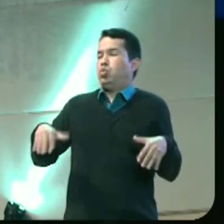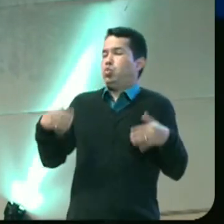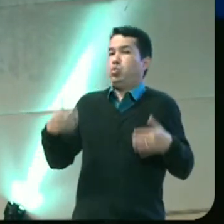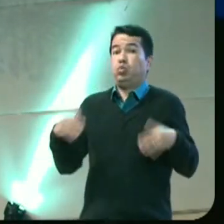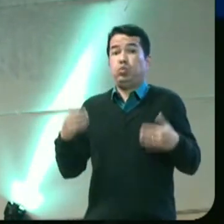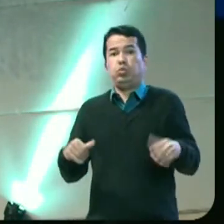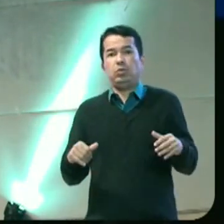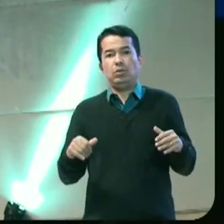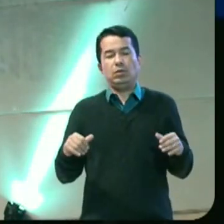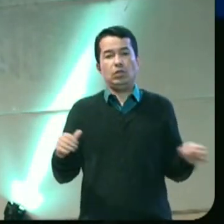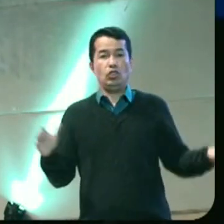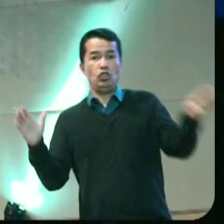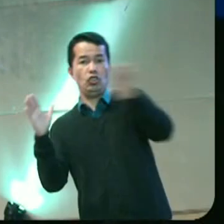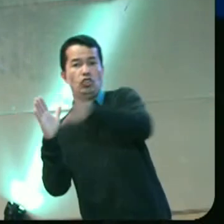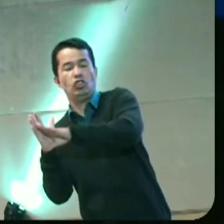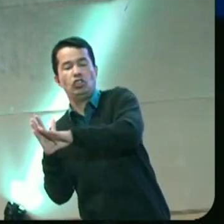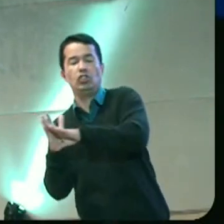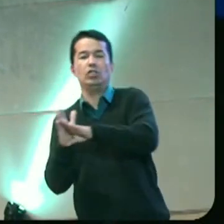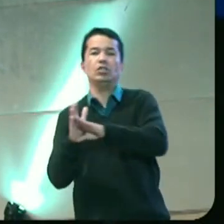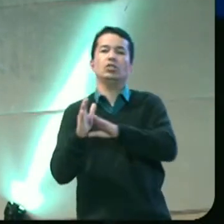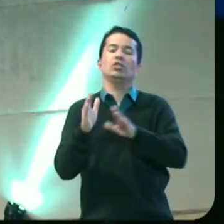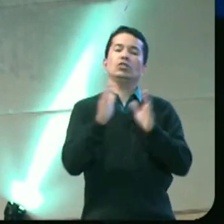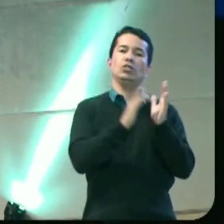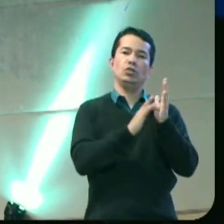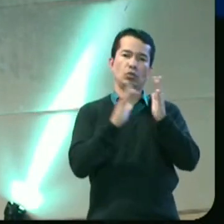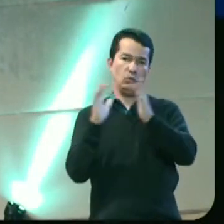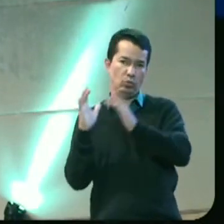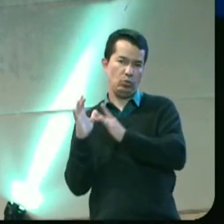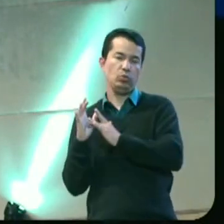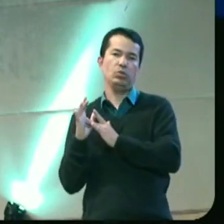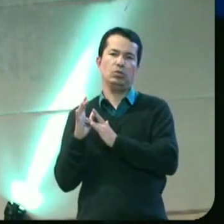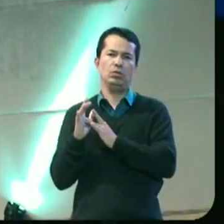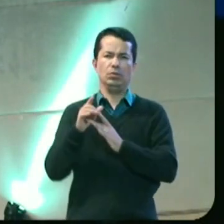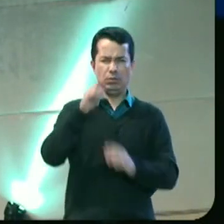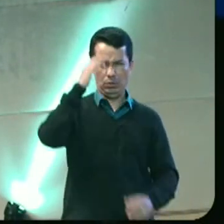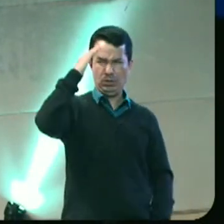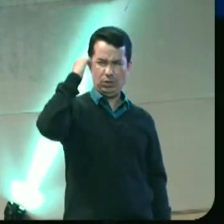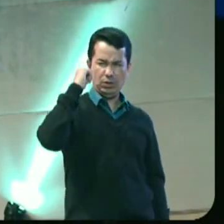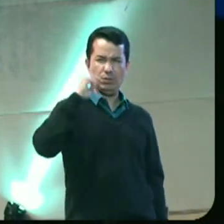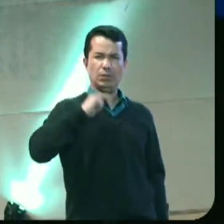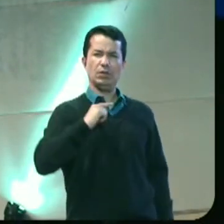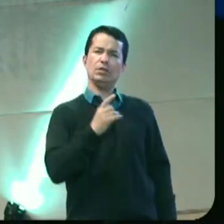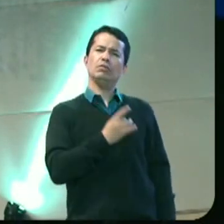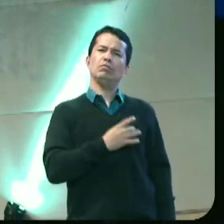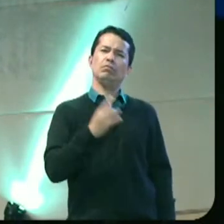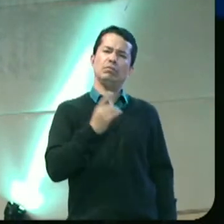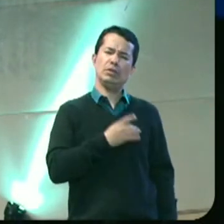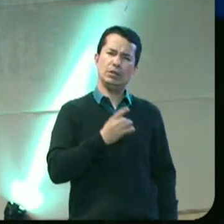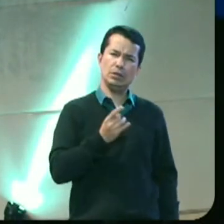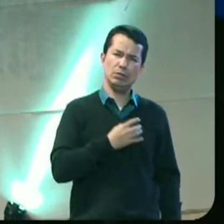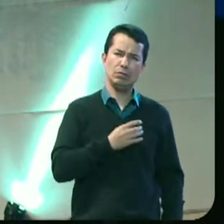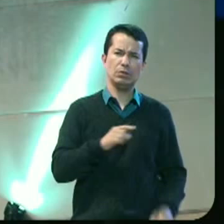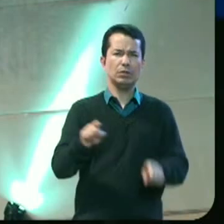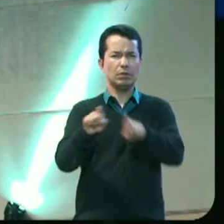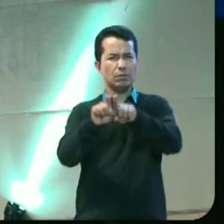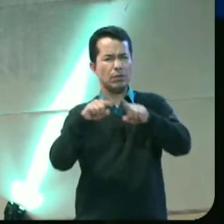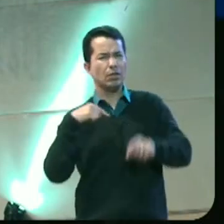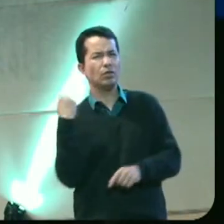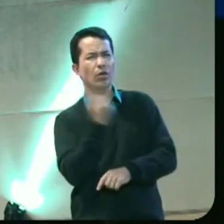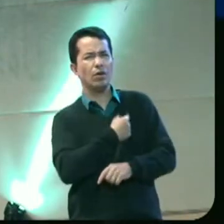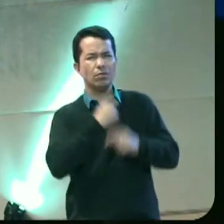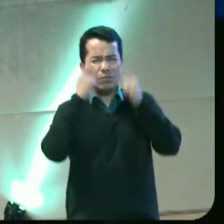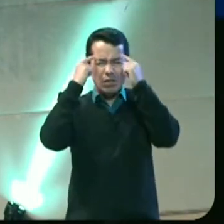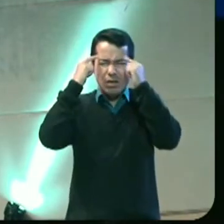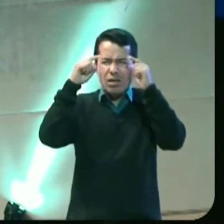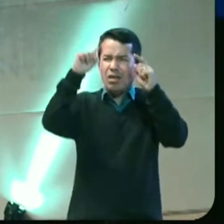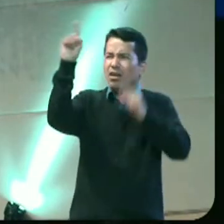Sabe, quando a gente olha para tudo que está acontecendo, talvez o medo e as perguntas venham: Deus, por quê? Por que